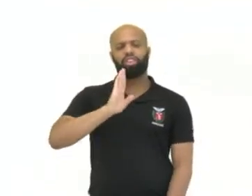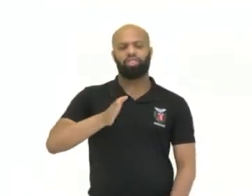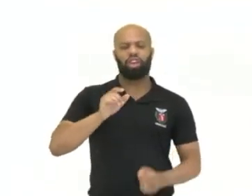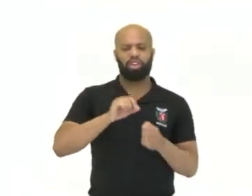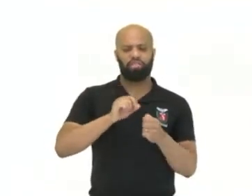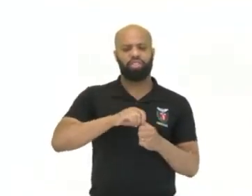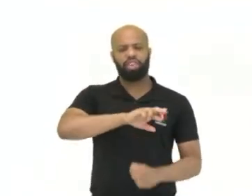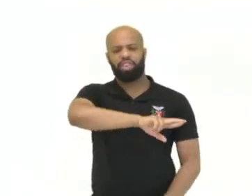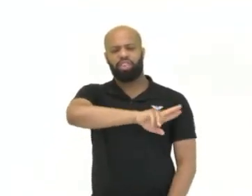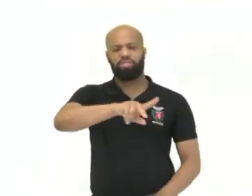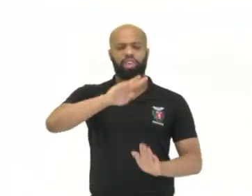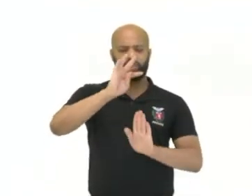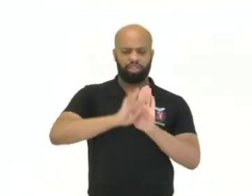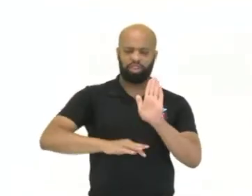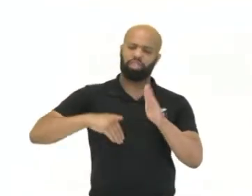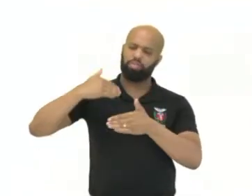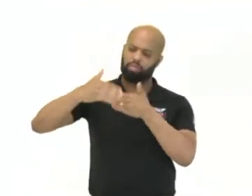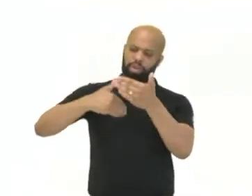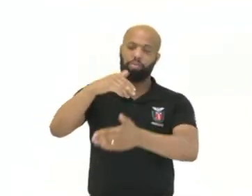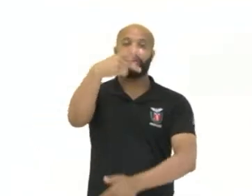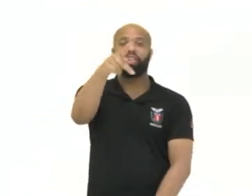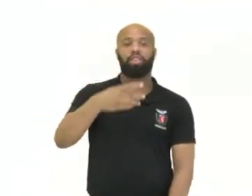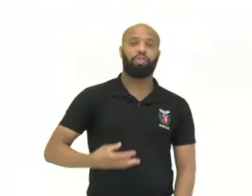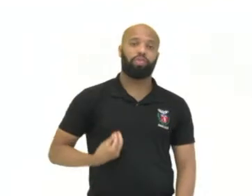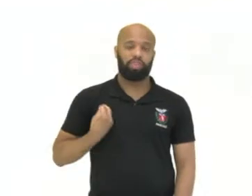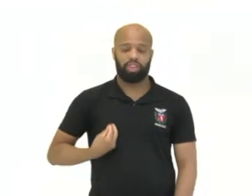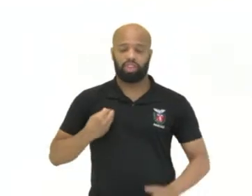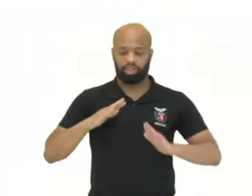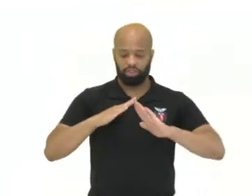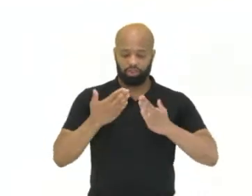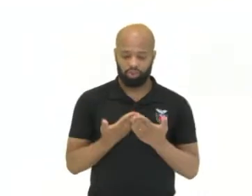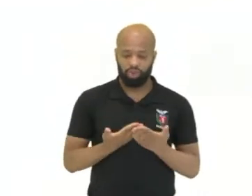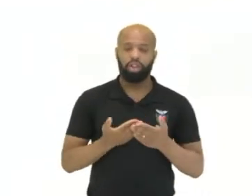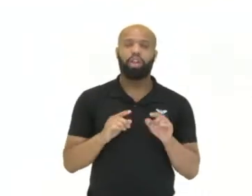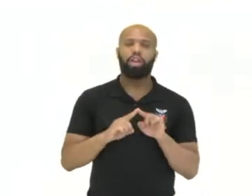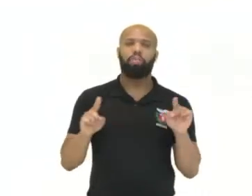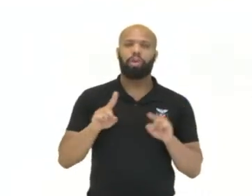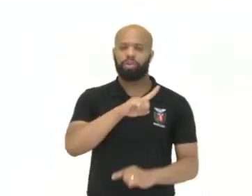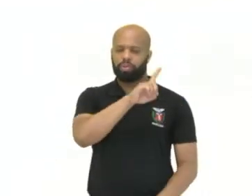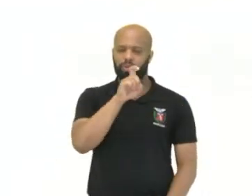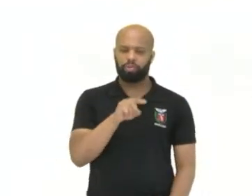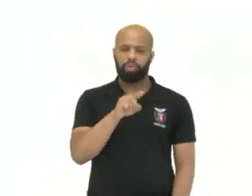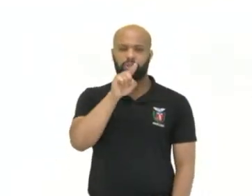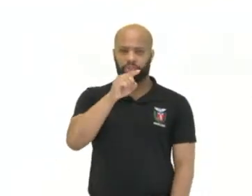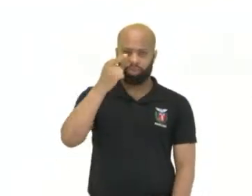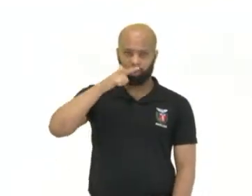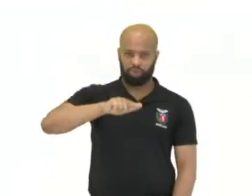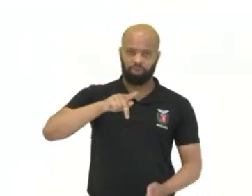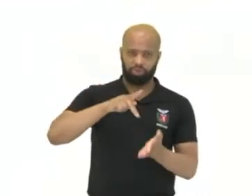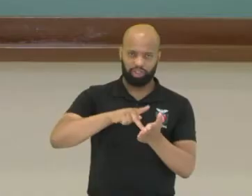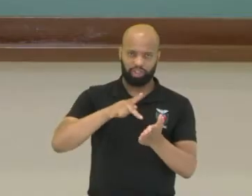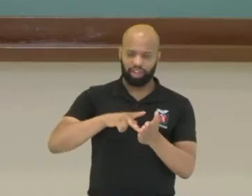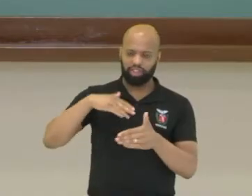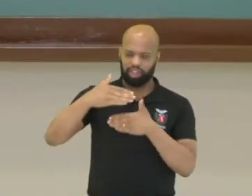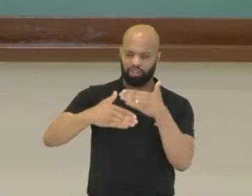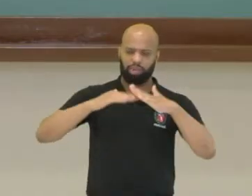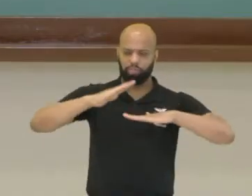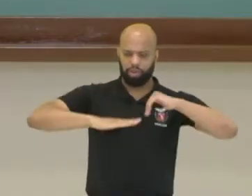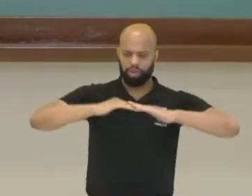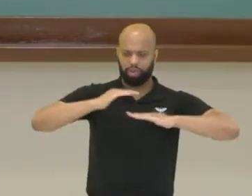inúmeras redações ao longo da sua vida escolar, mas será que você conseguiu mesmo desenvolver as